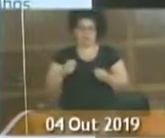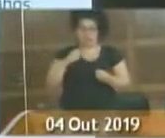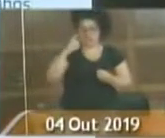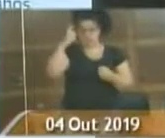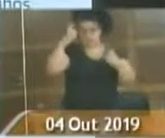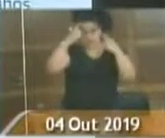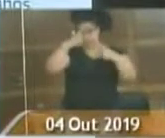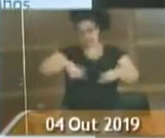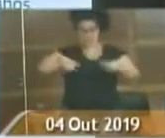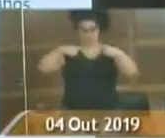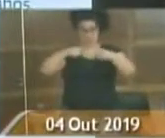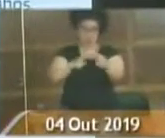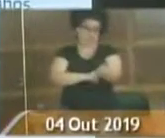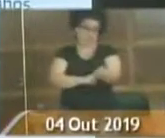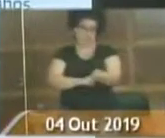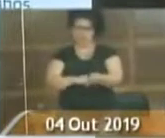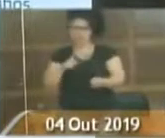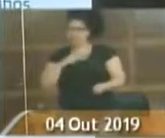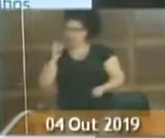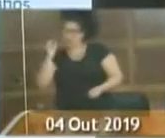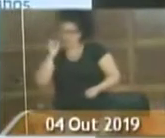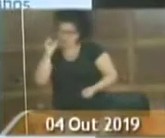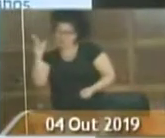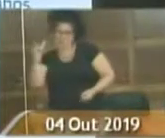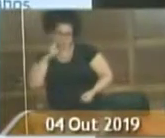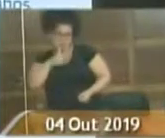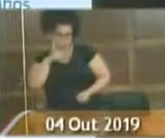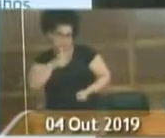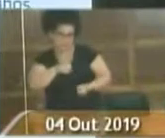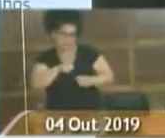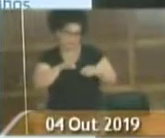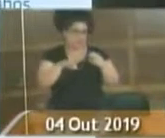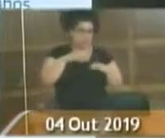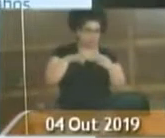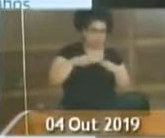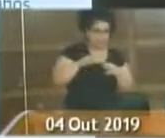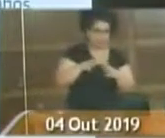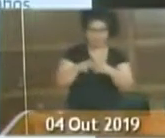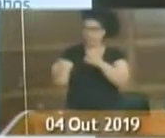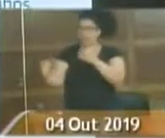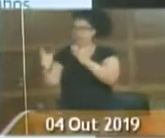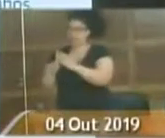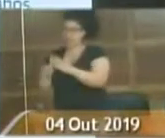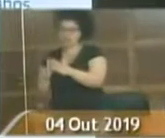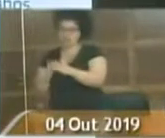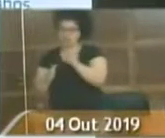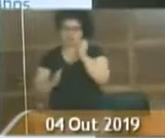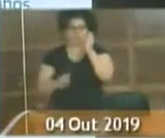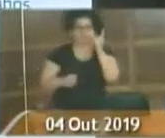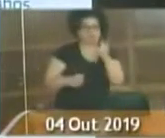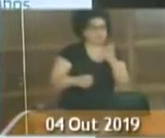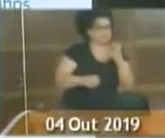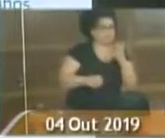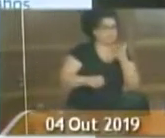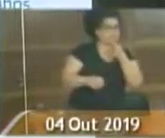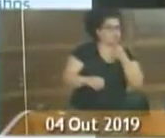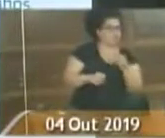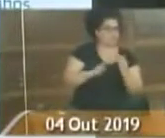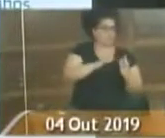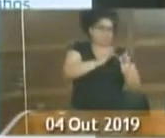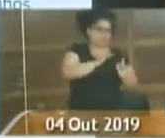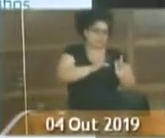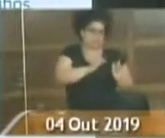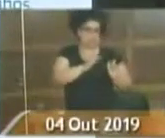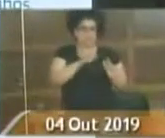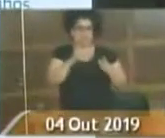ele vai, entra, tem uma gatinha no cio, aí ele foge de casa. Aí tem outro gato lá que é o namorado daquela gata. O